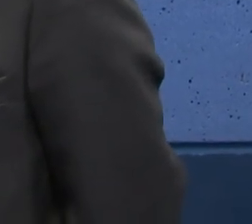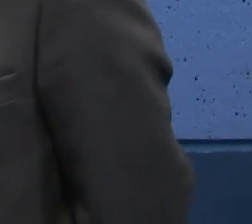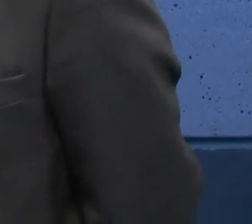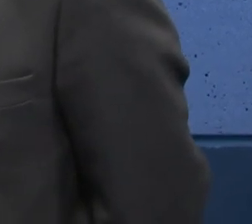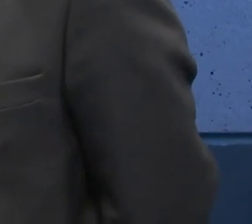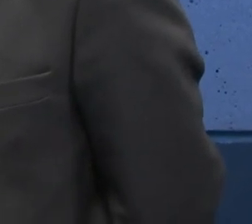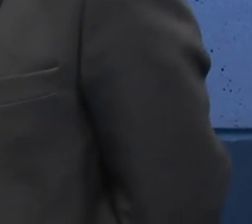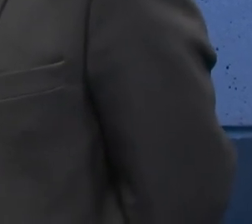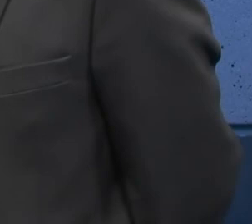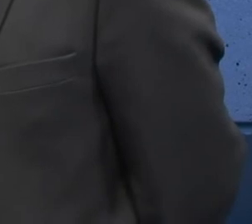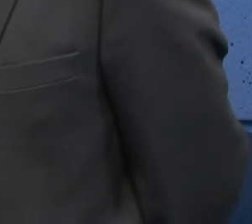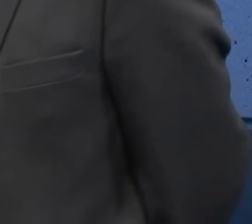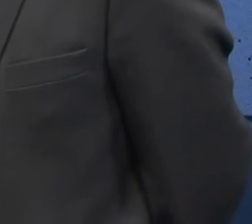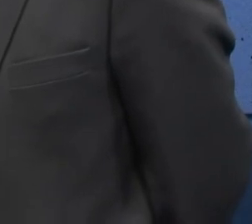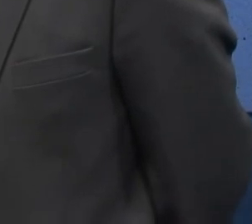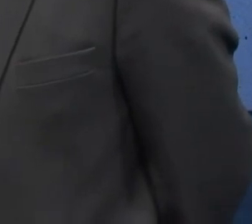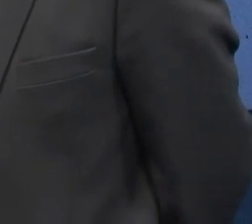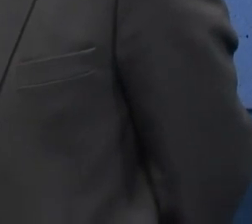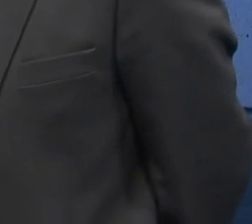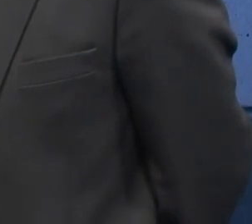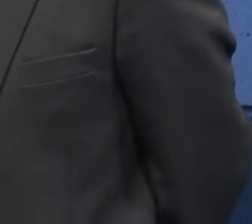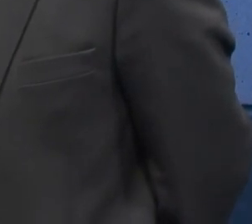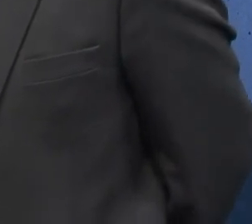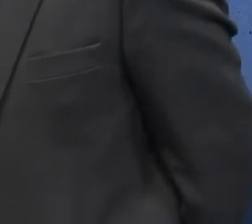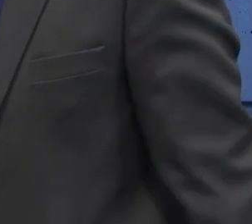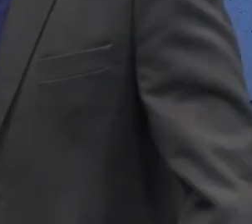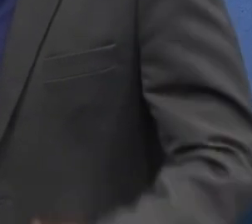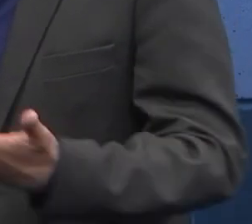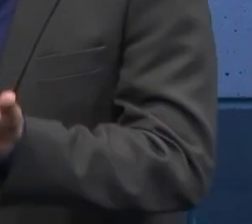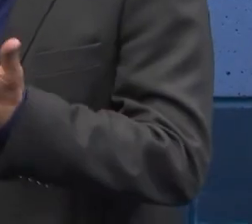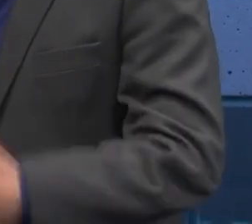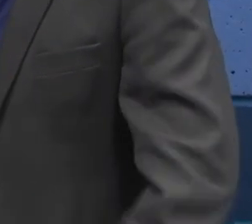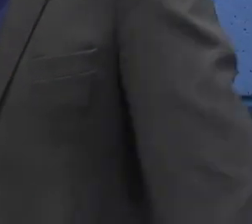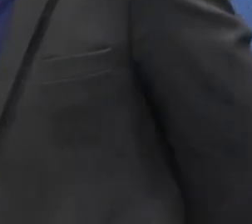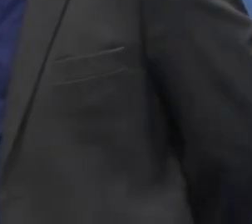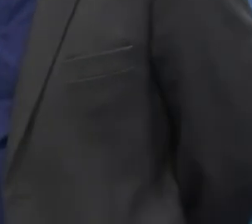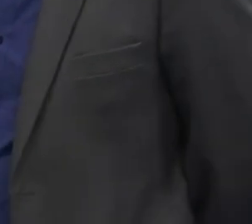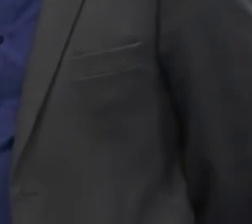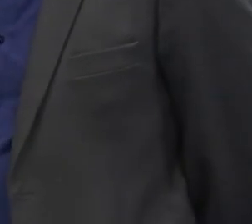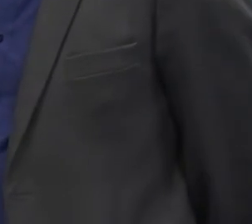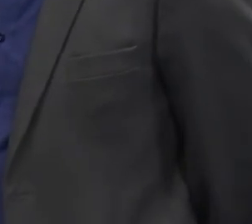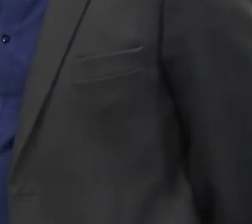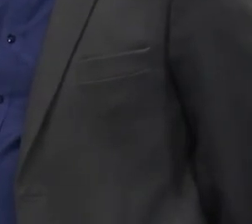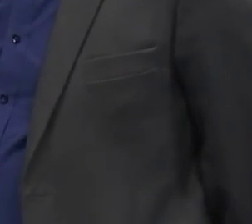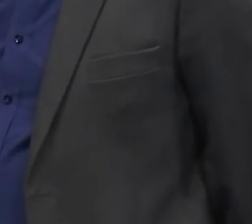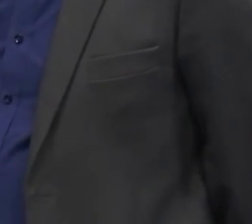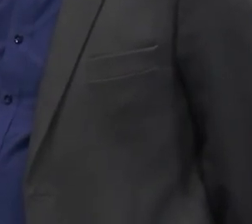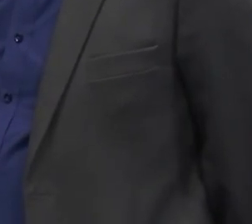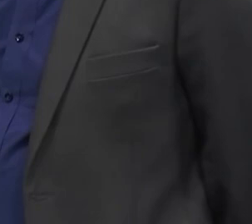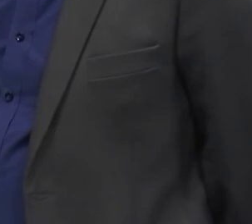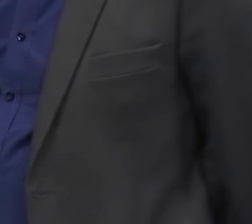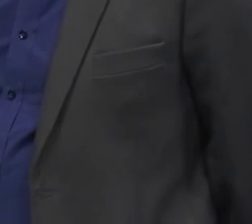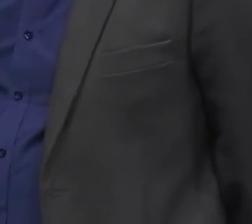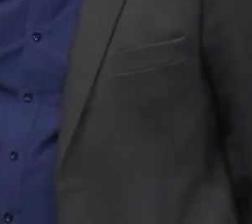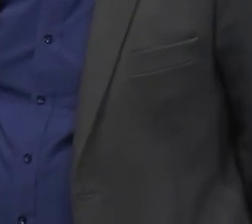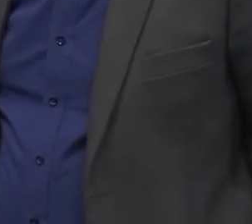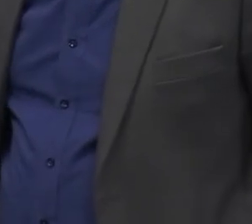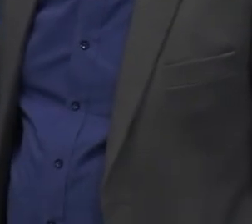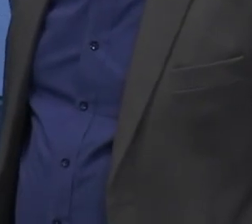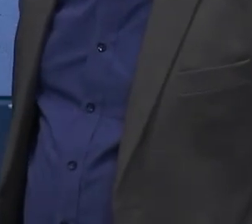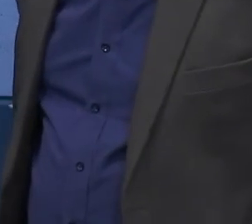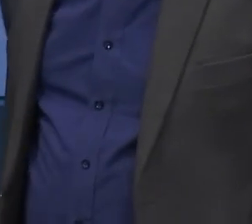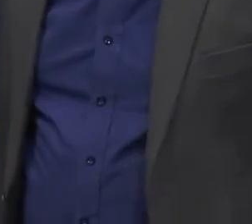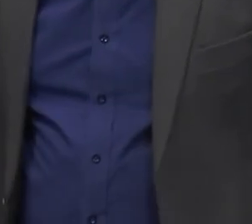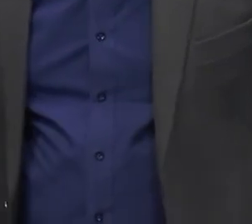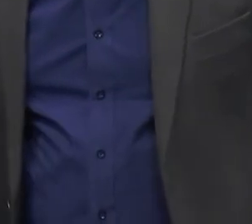trabalho belíssimo. Eu sou grato a vocês porque vocês levaram essas informações aos municípios da nossa cidade de Campinas.